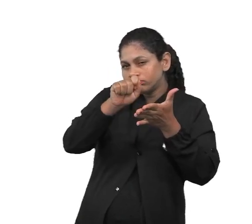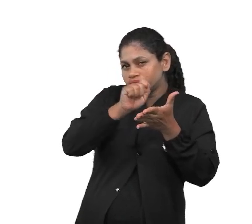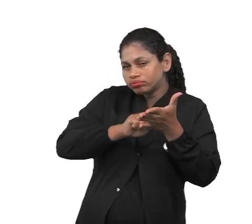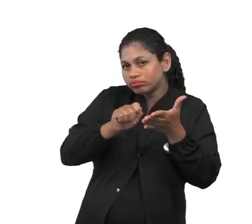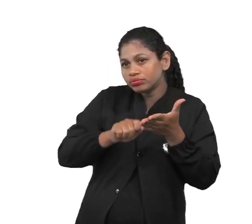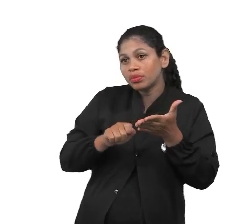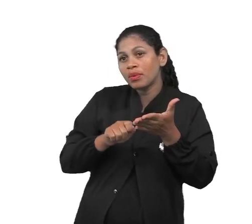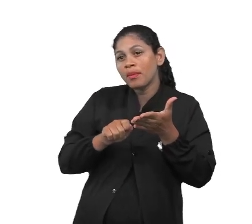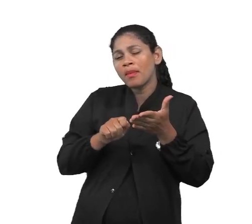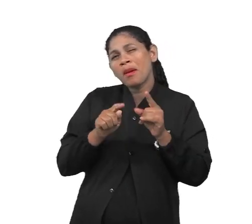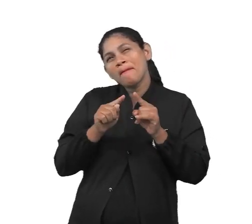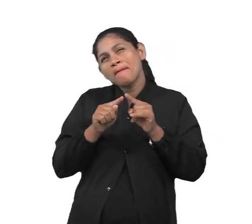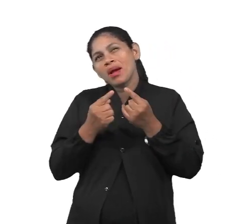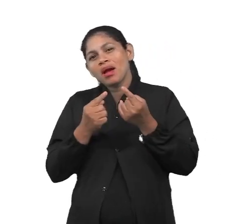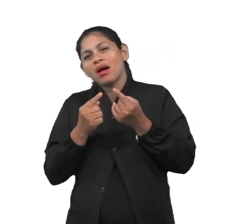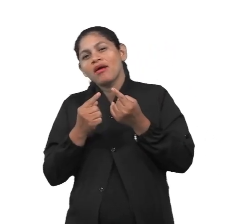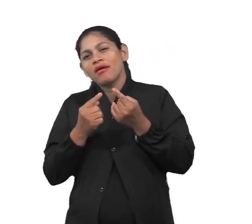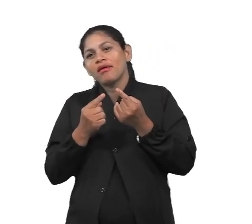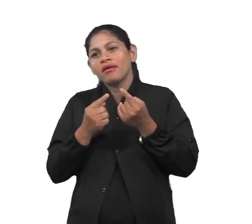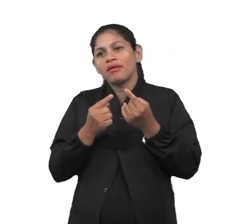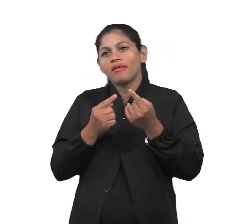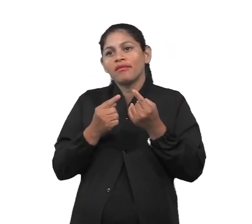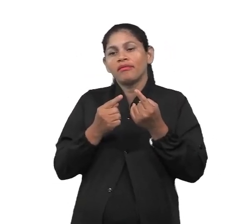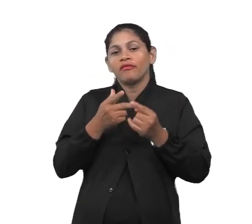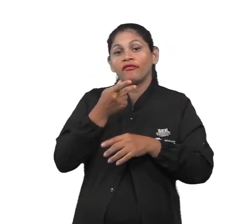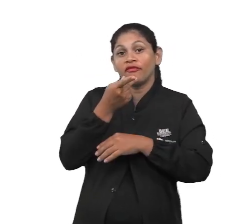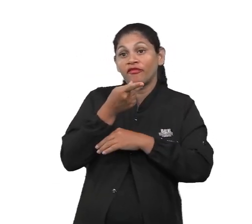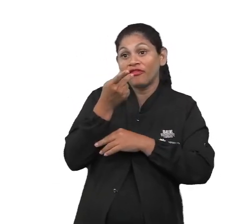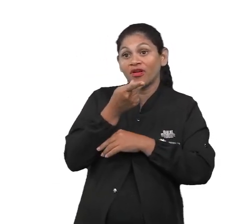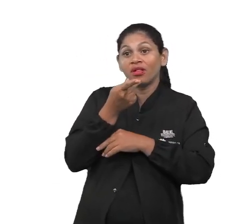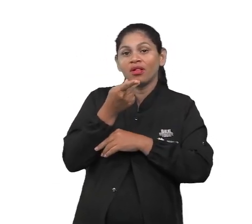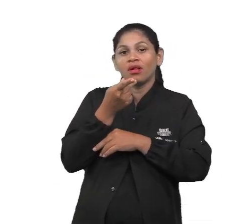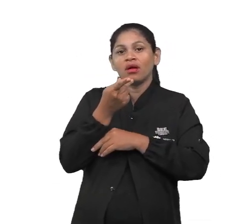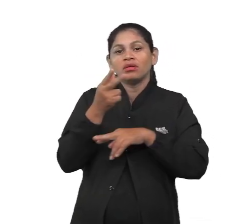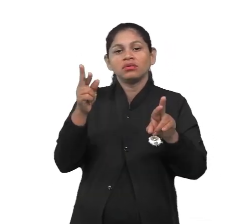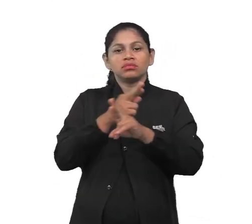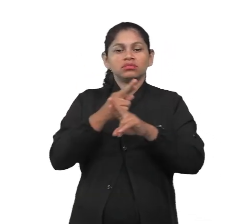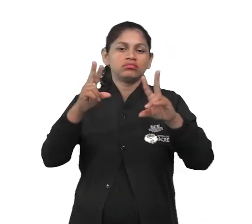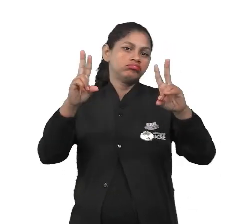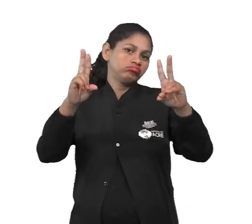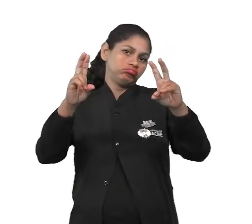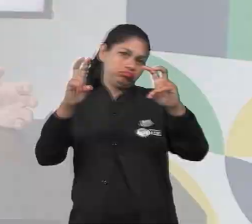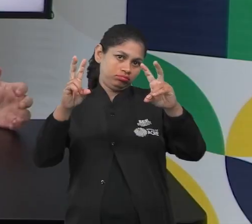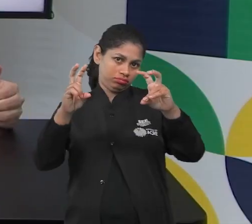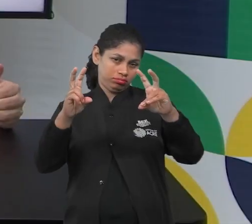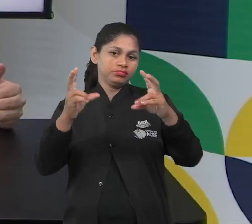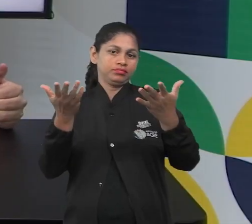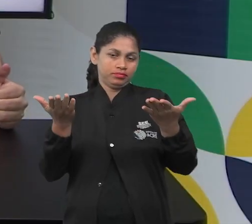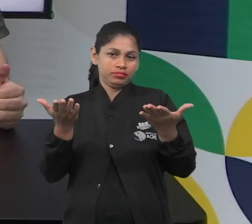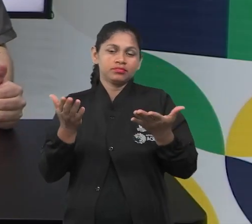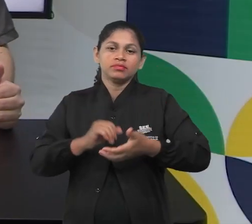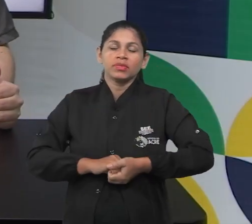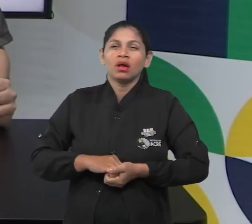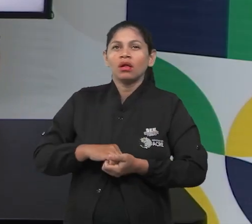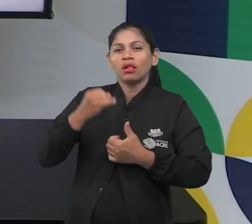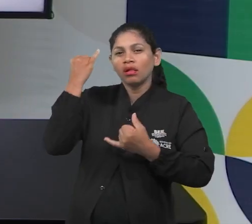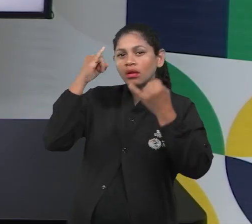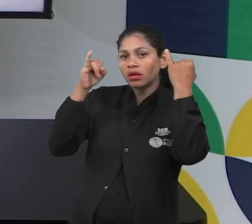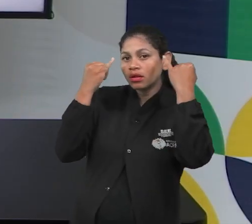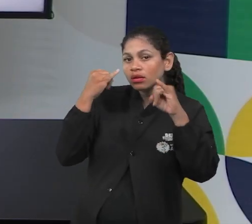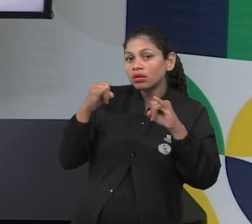mas para deixar bem simples, falar sobre algo. Então a ideia é que dissertar